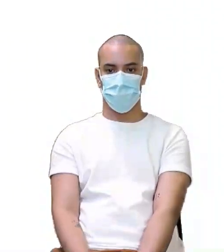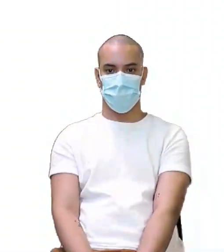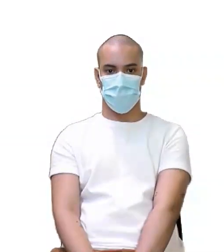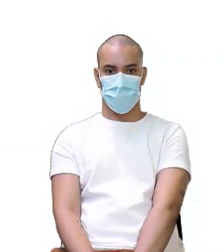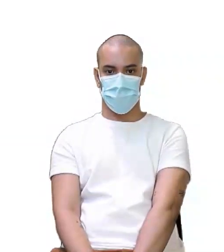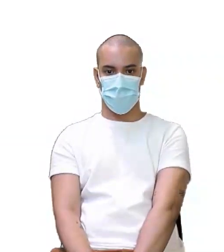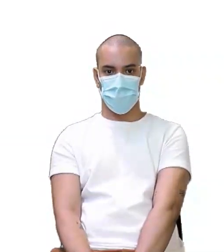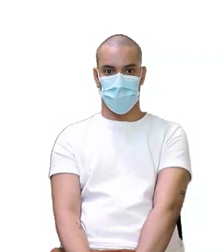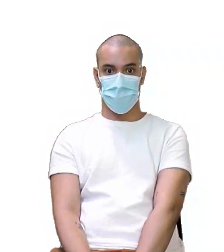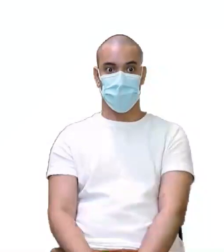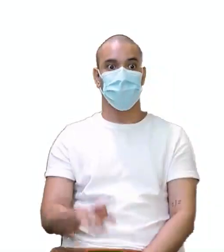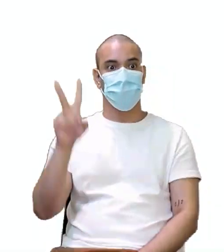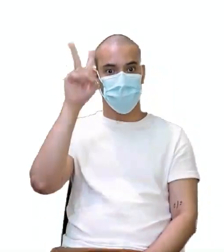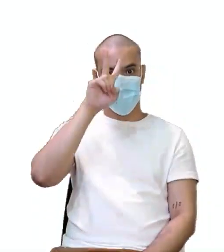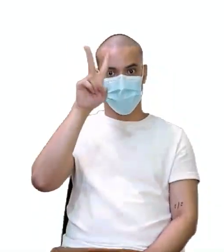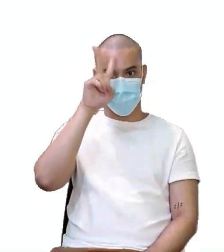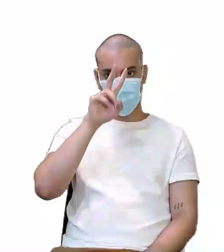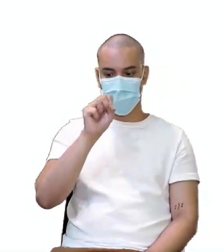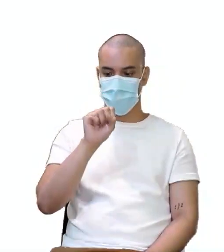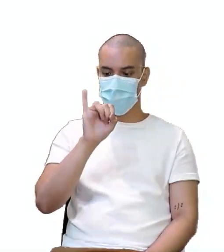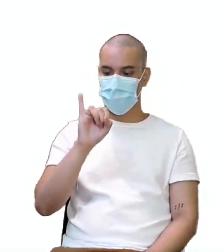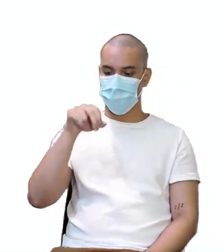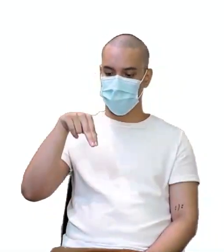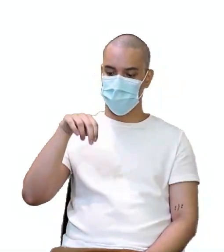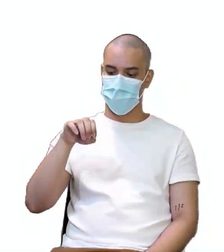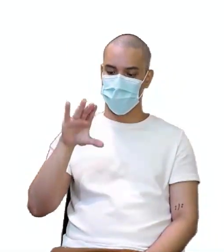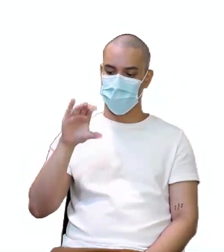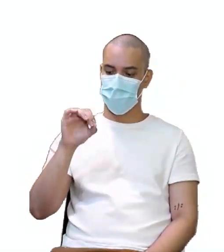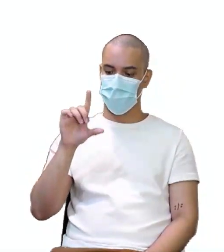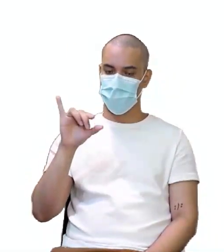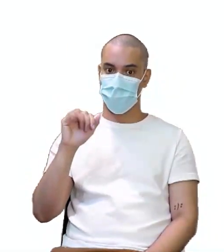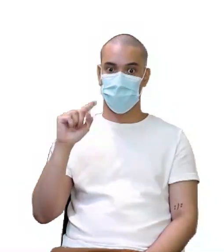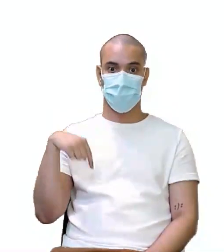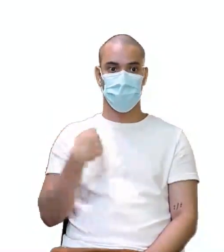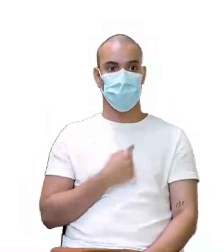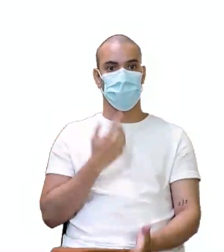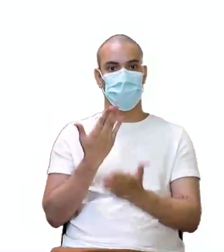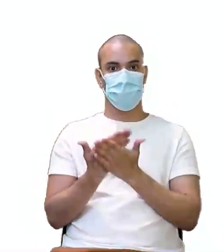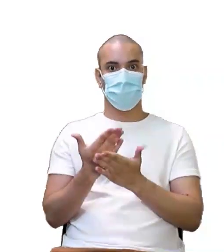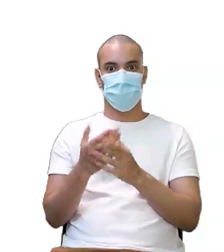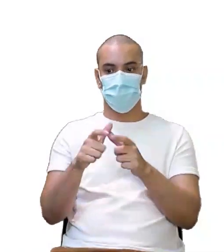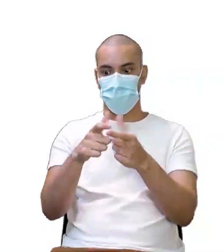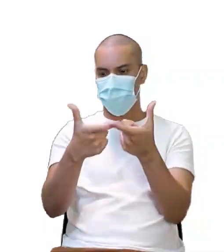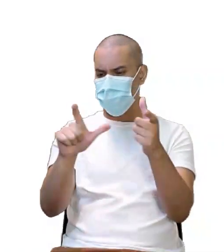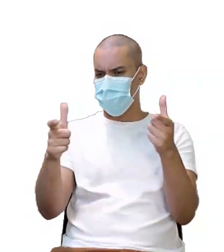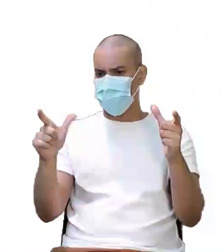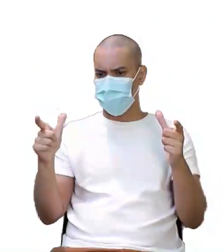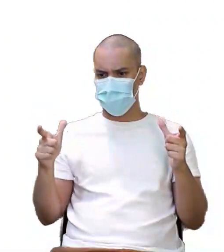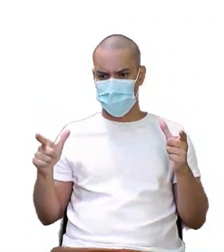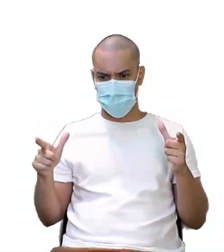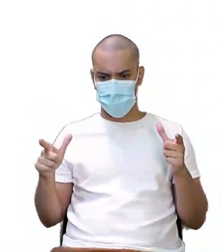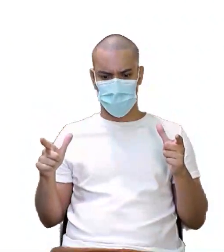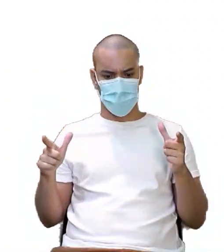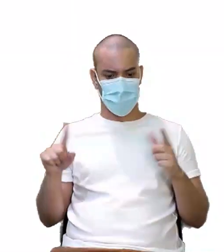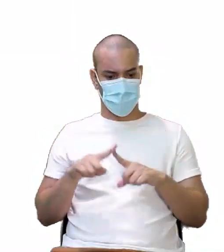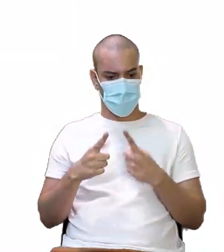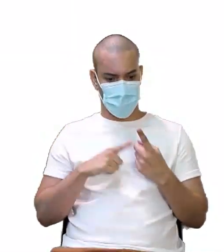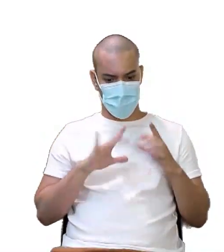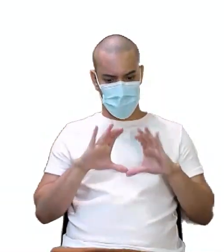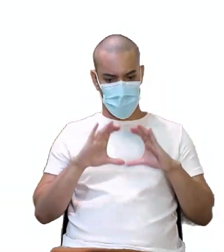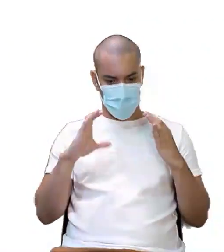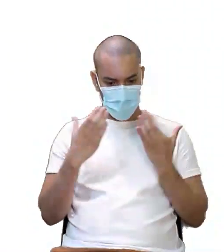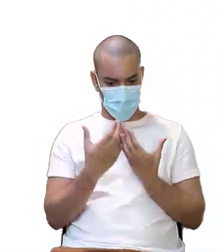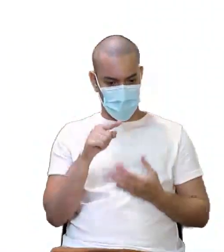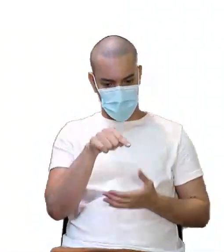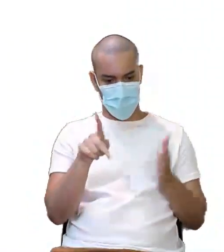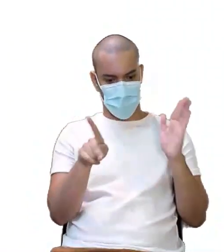Na sinecologia, a gente tinha lá o estudo ecológico amplo de uma determinada comunidade,